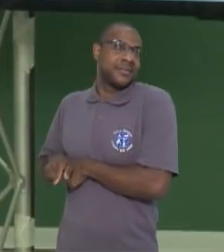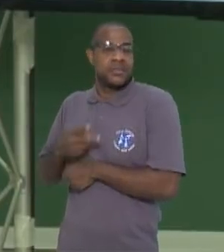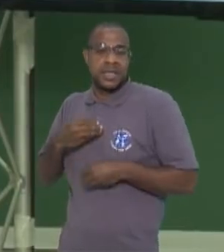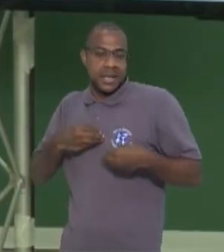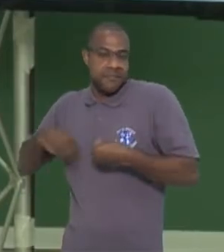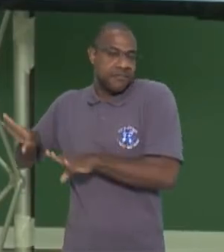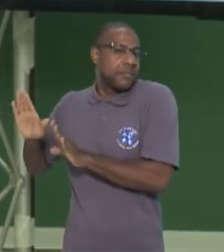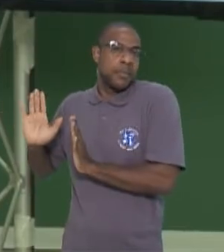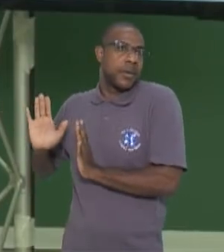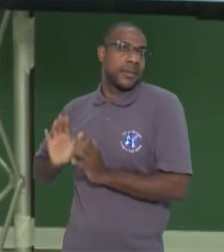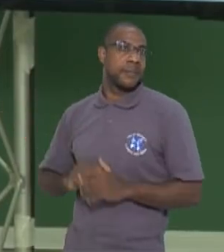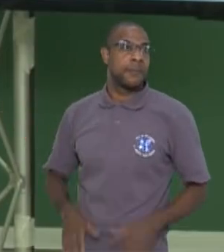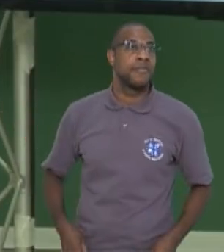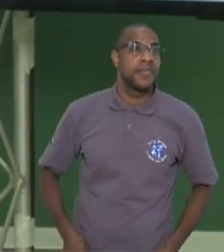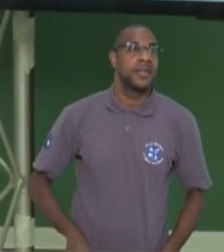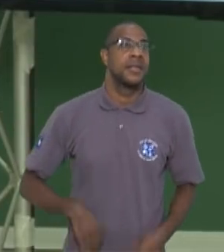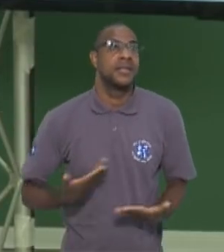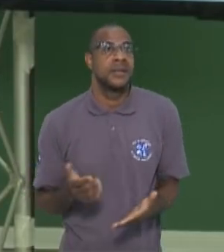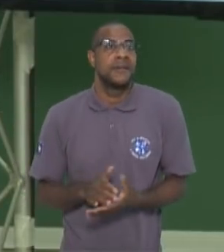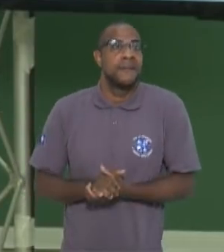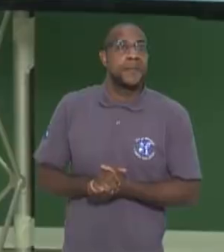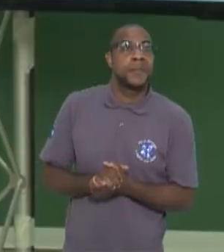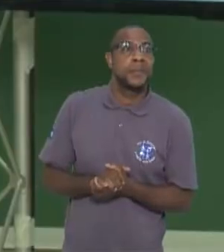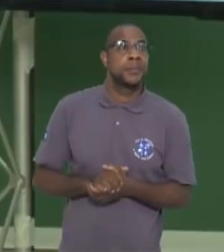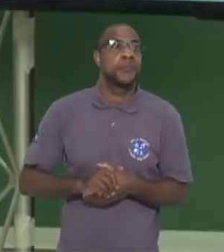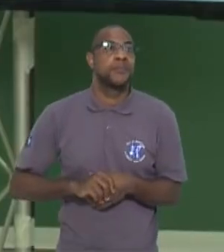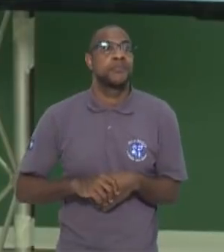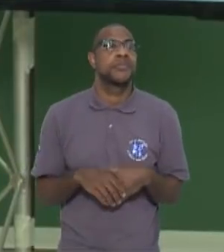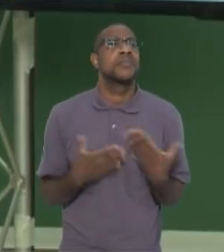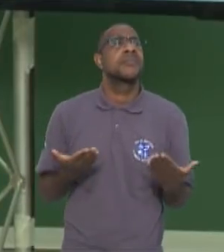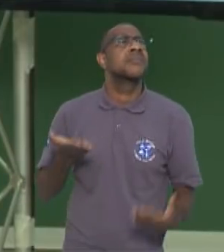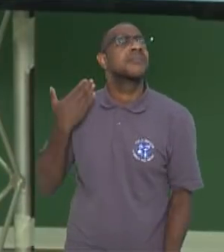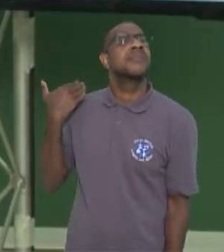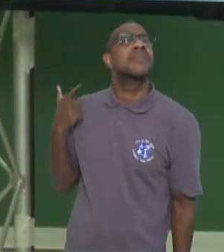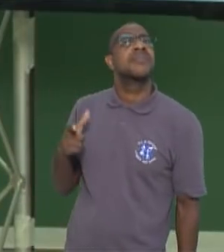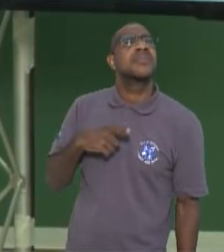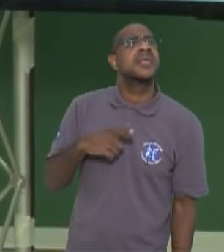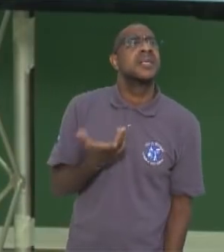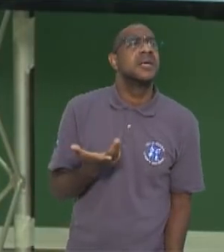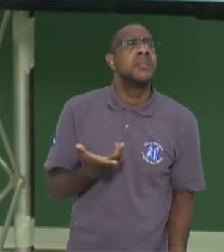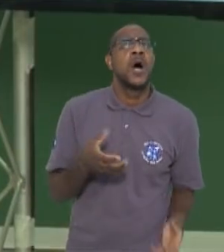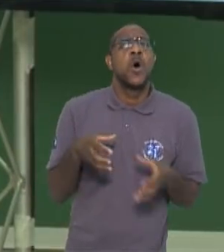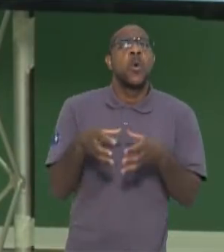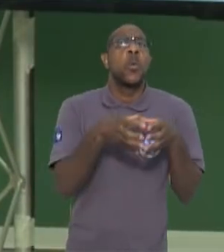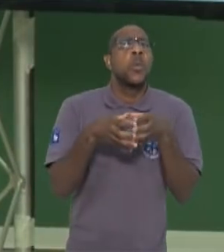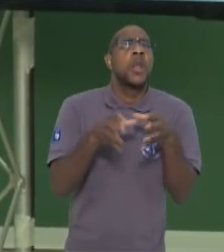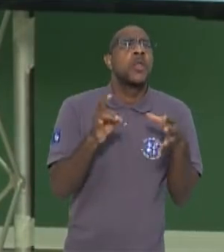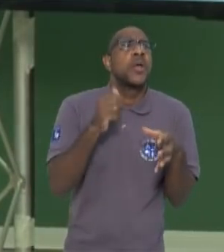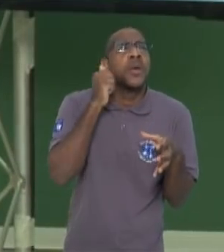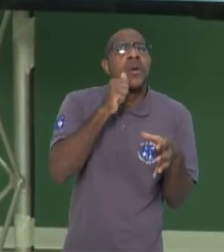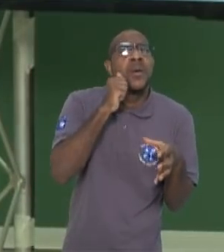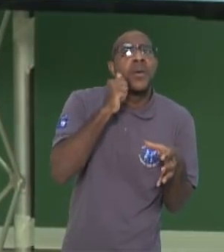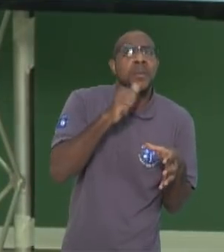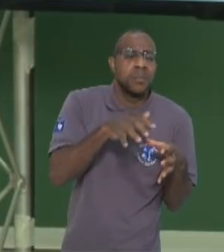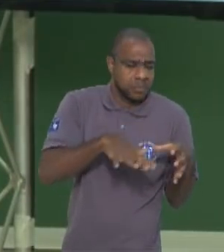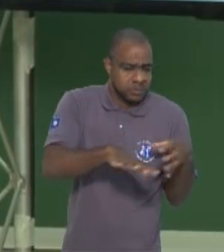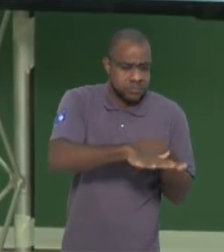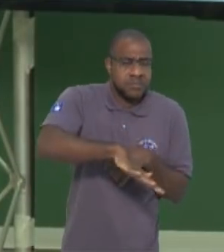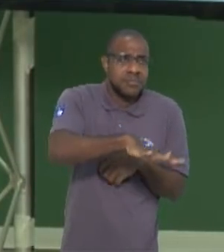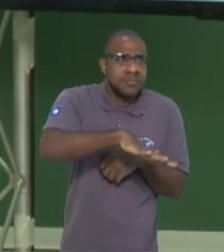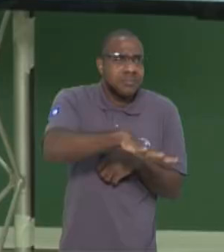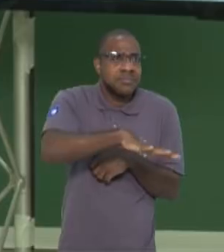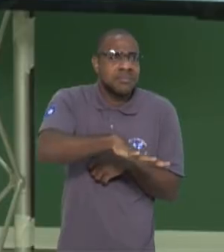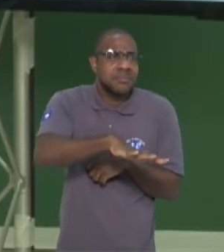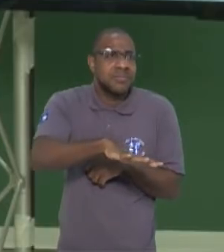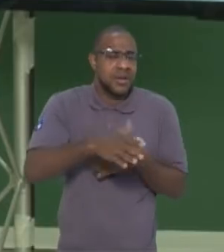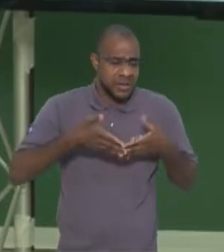né, contam que mulheres viviam uma comunidade só de mulheres, né, e como só tinha mulheres naquela comunidade?